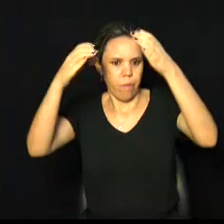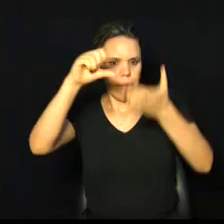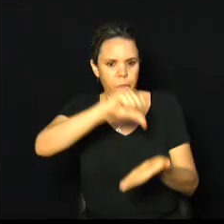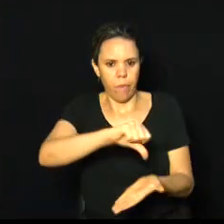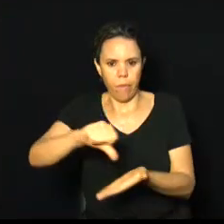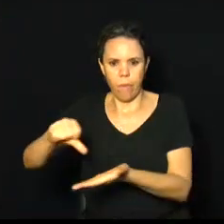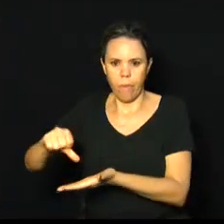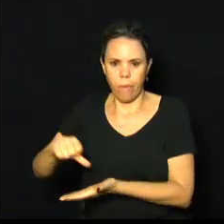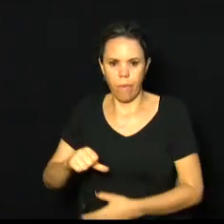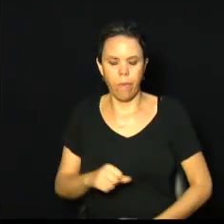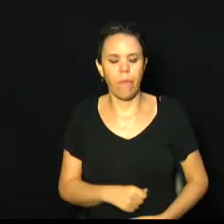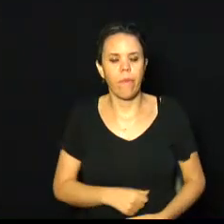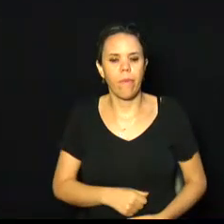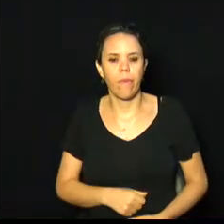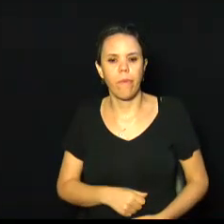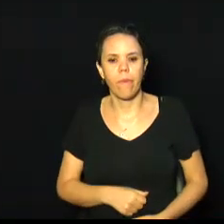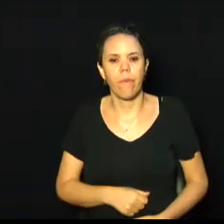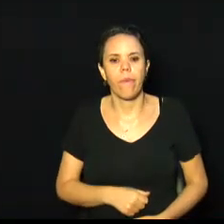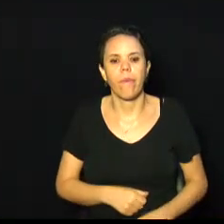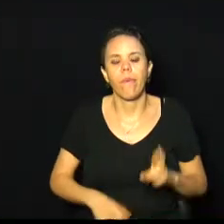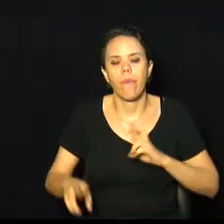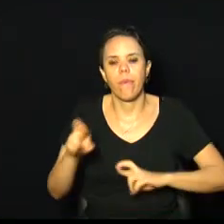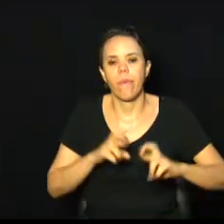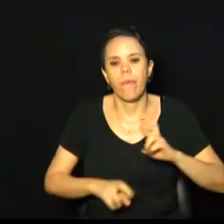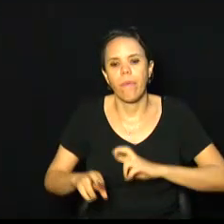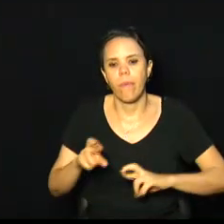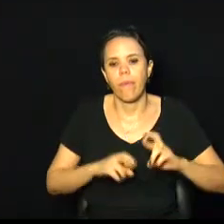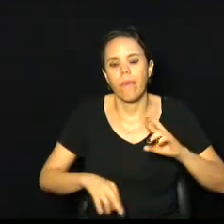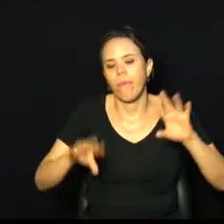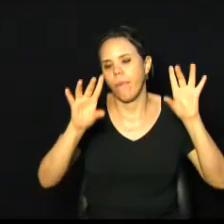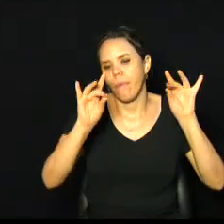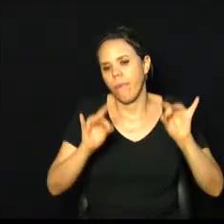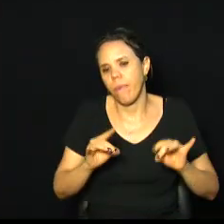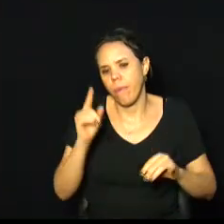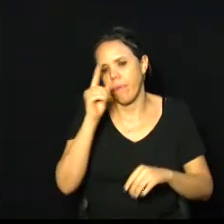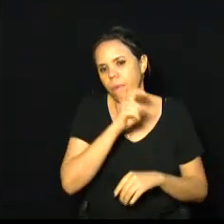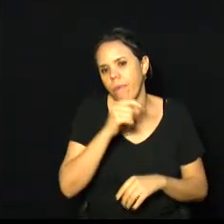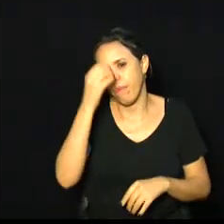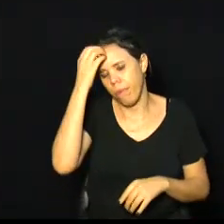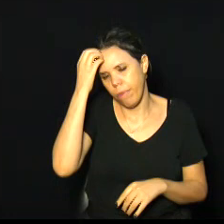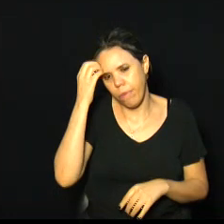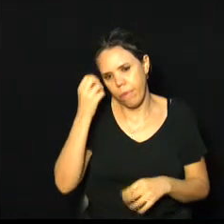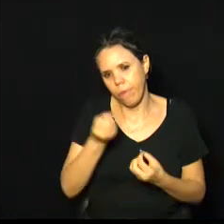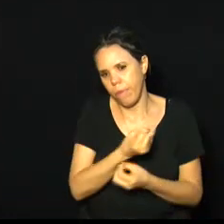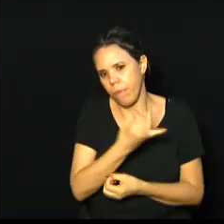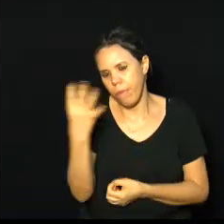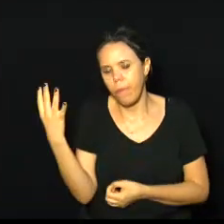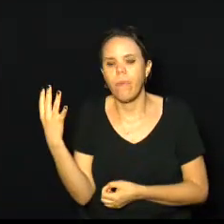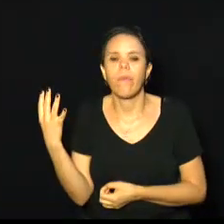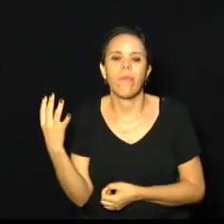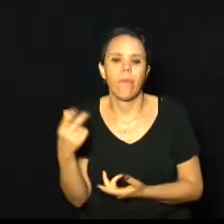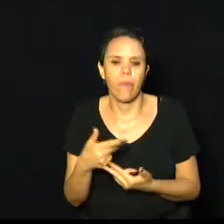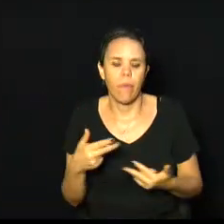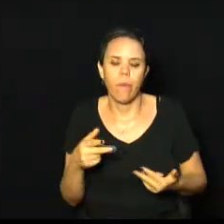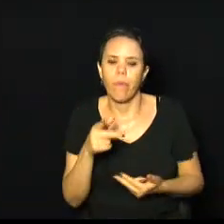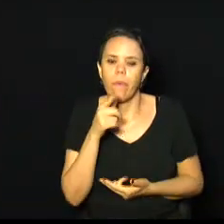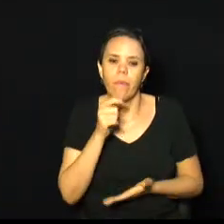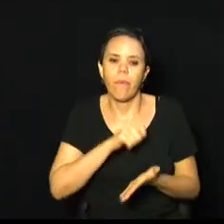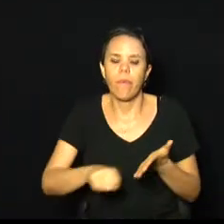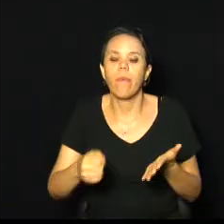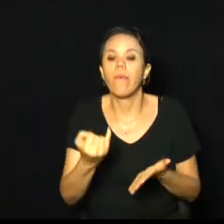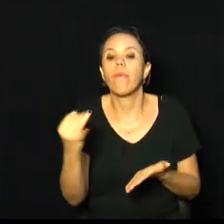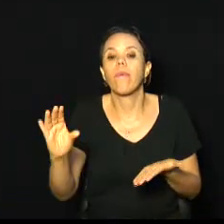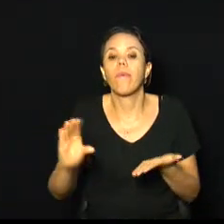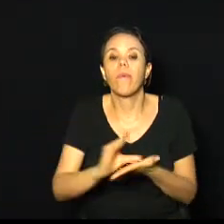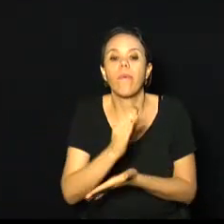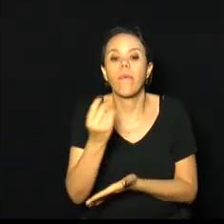territórios, rever, e isso é uma questão delicadíssima, que é o fluxo da outorga, quanto será o